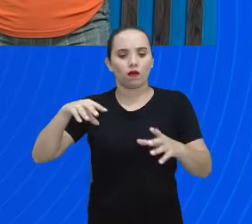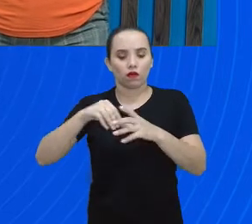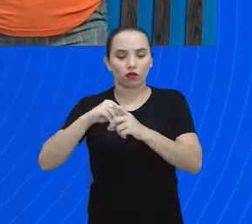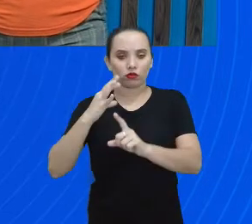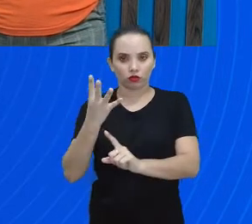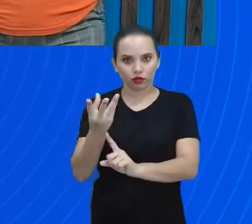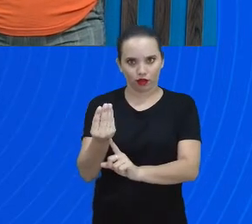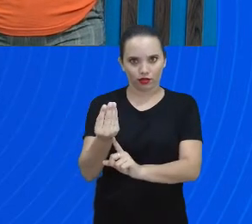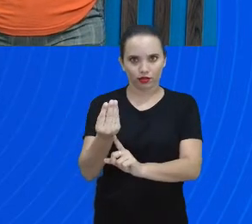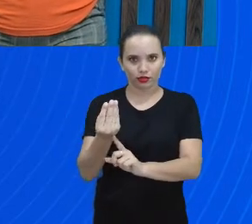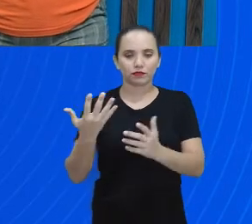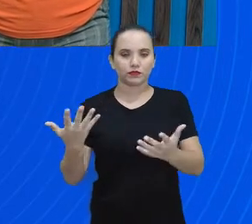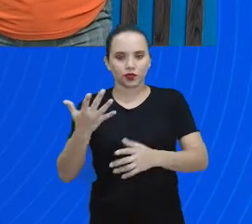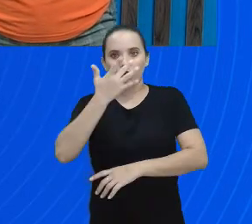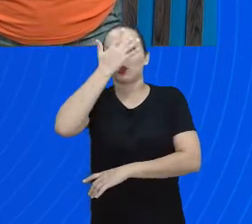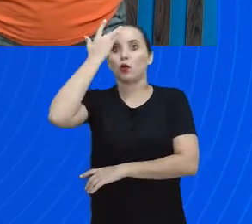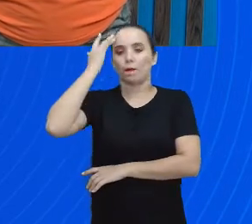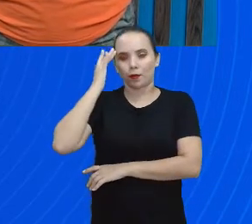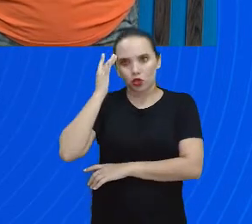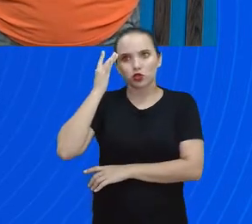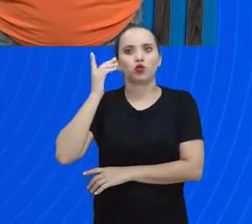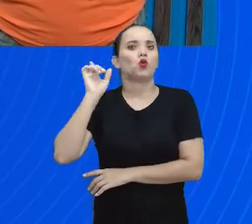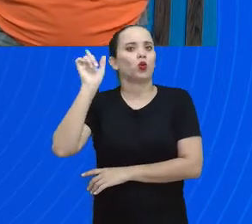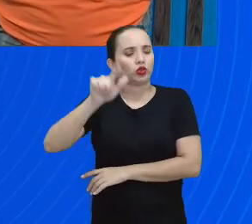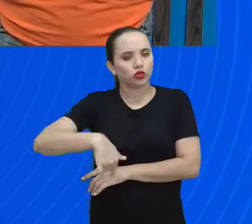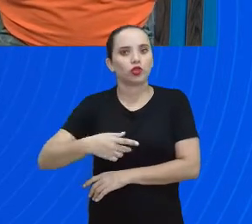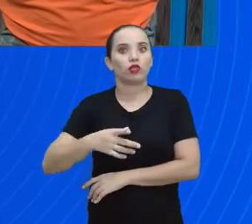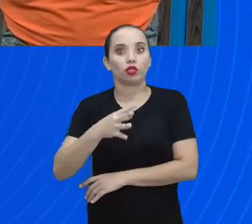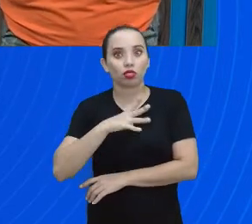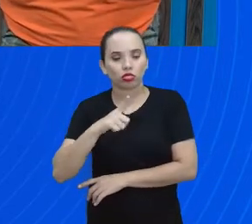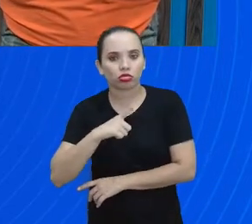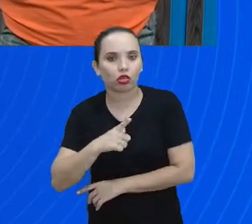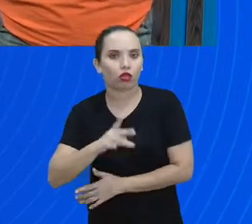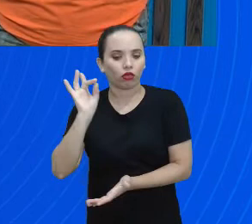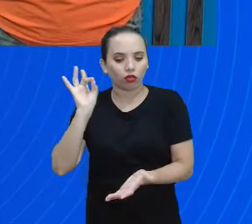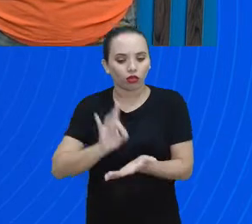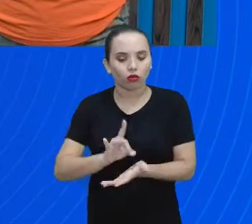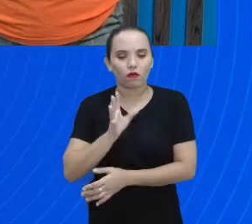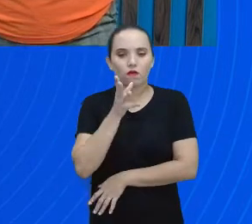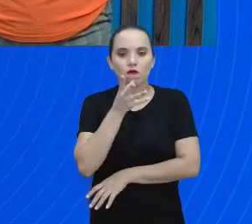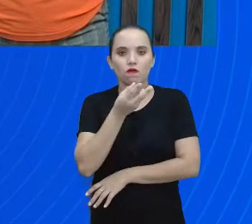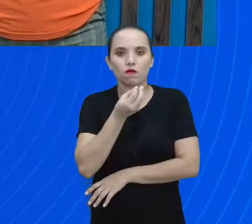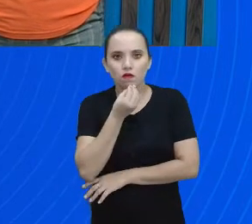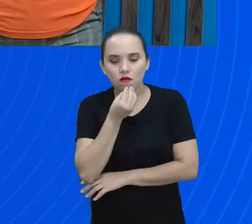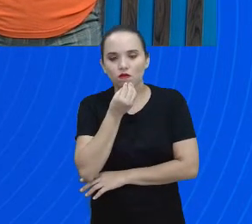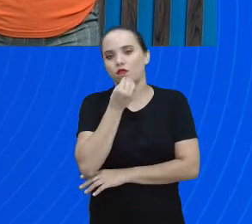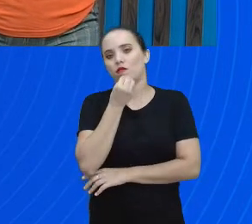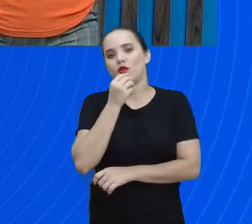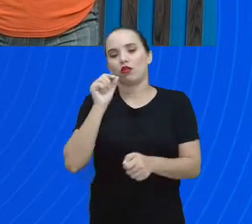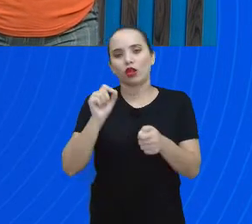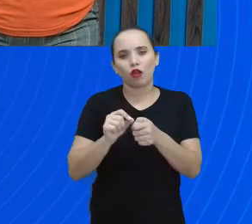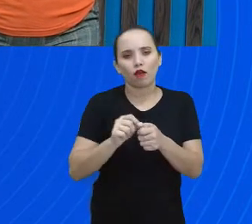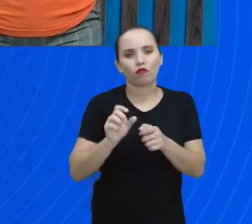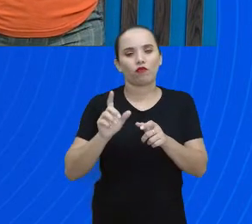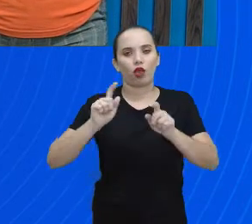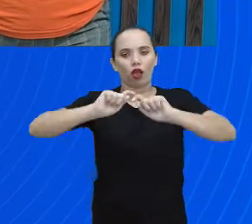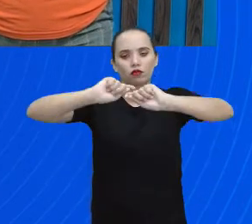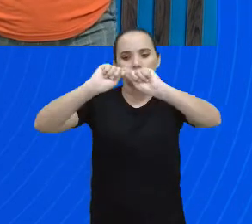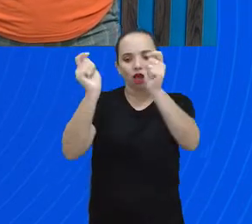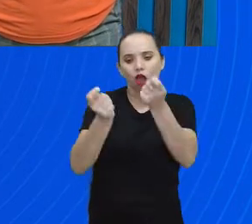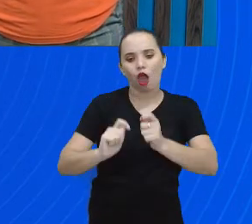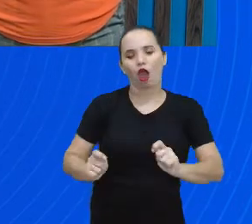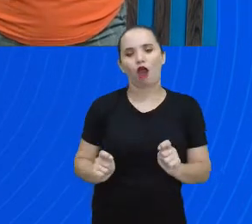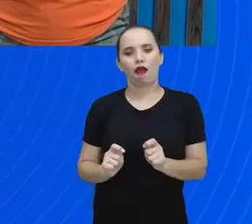Então, essas pessoas são eruditas, são pessoas que têm conhecimento, são pessoas que produzem uma arte muito